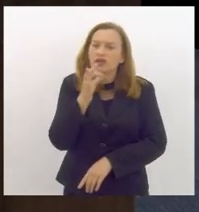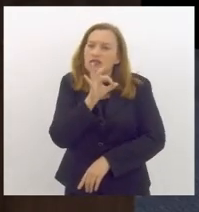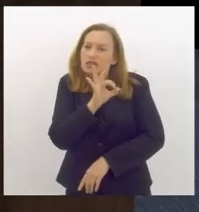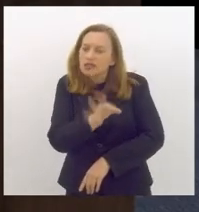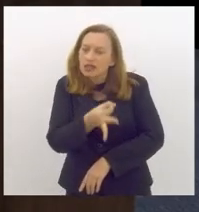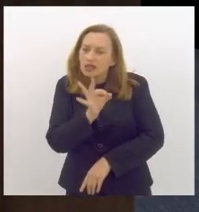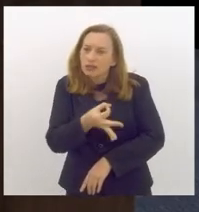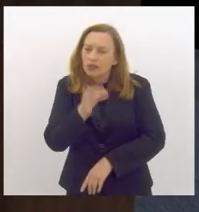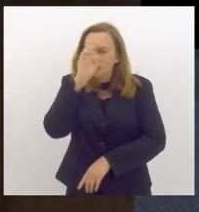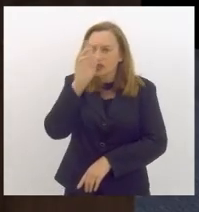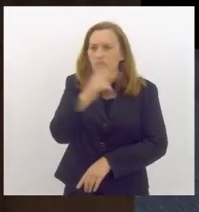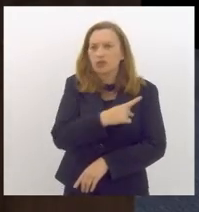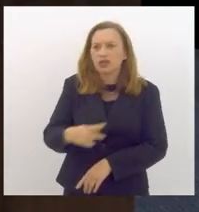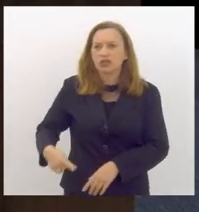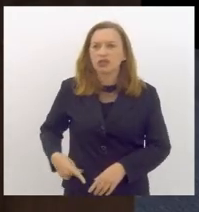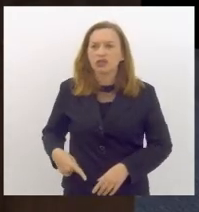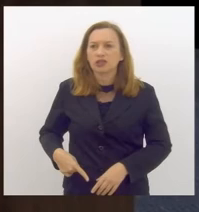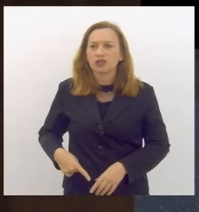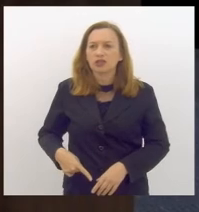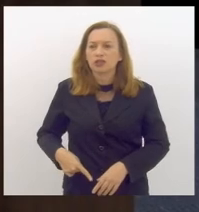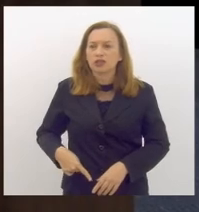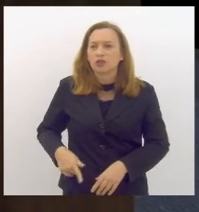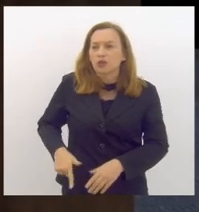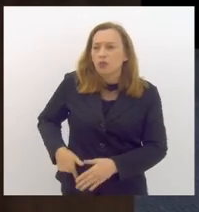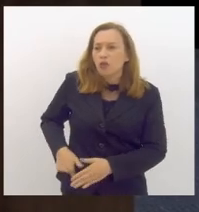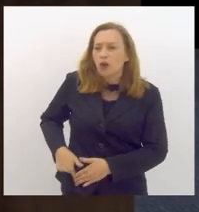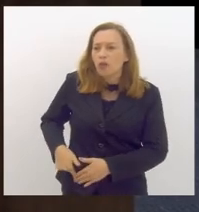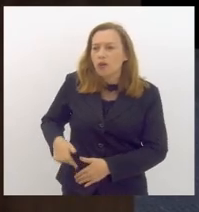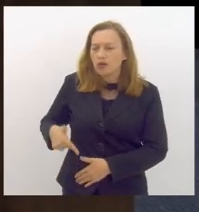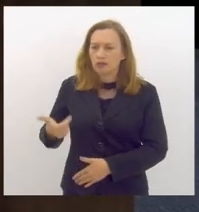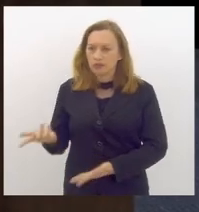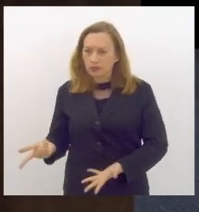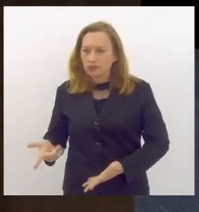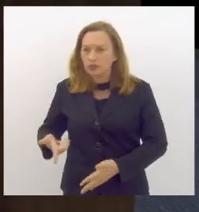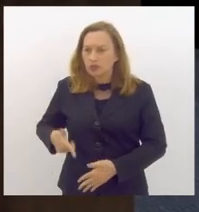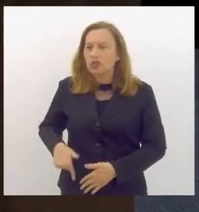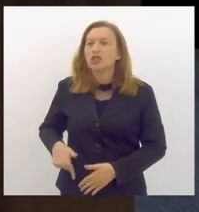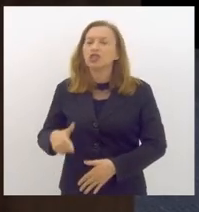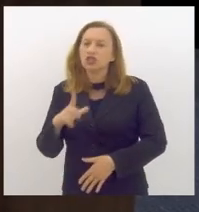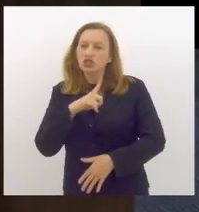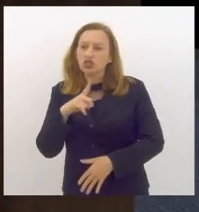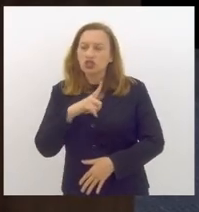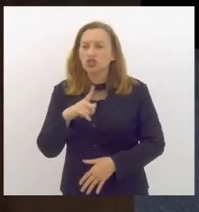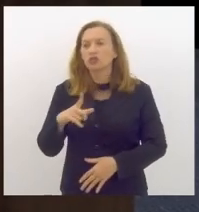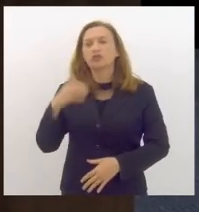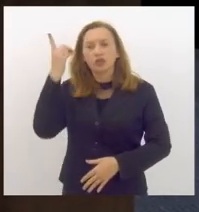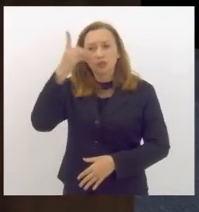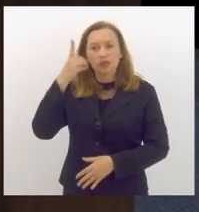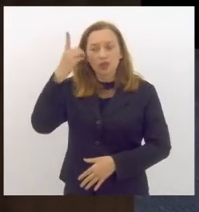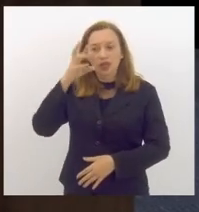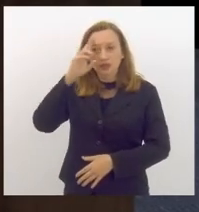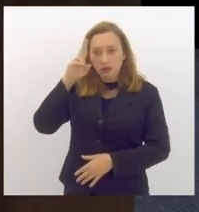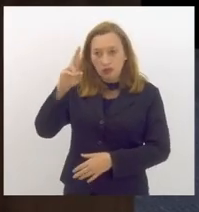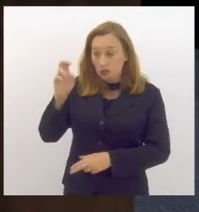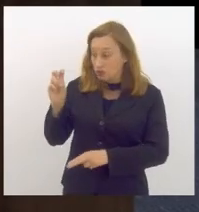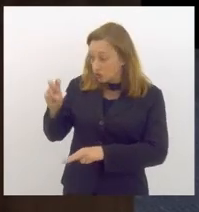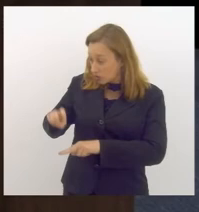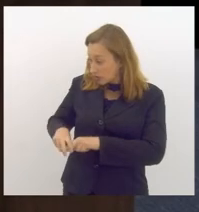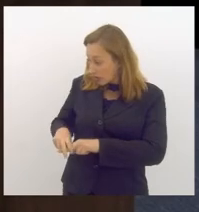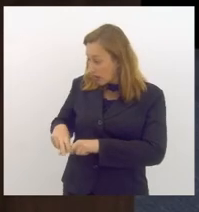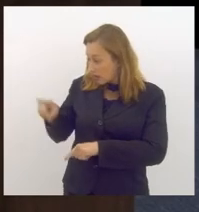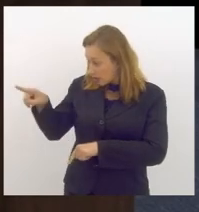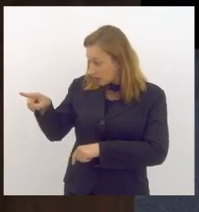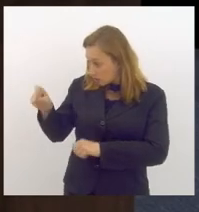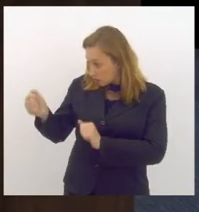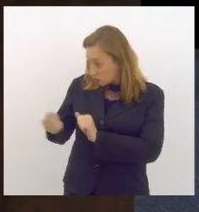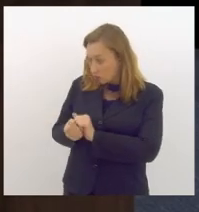exatamente, senhor presidente, por arma de fogo. E assim tinha um deputado onde Vossa Excelência está hoje, não sentado à